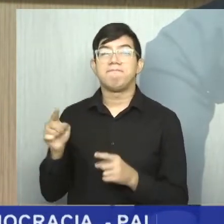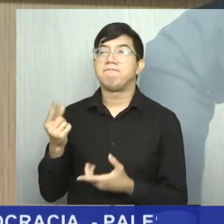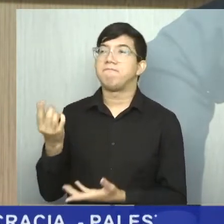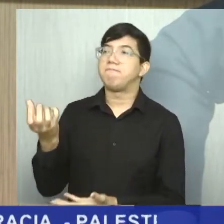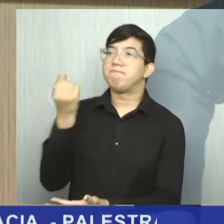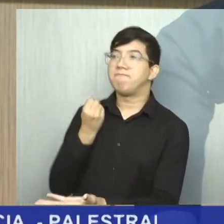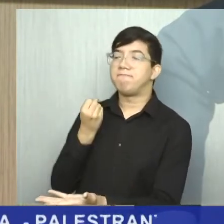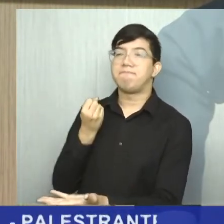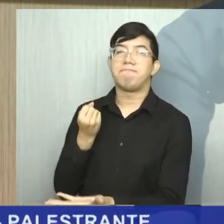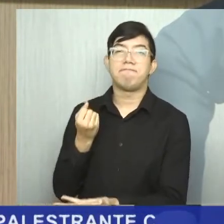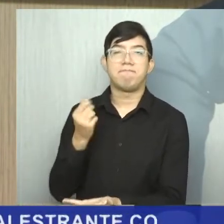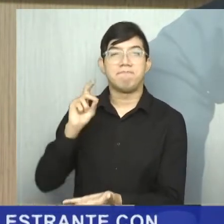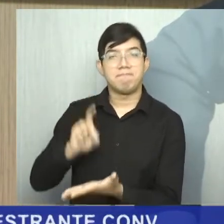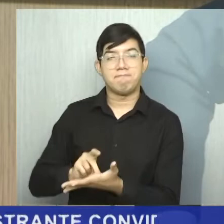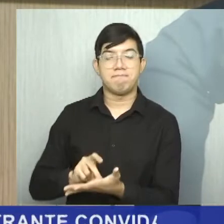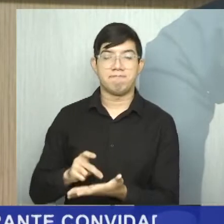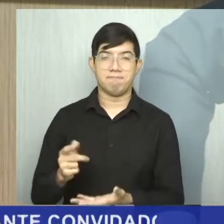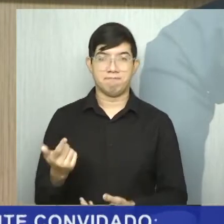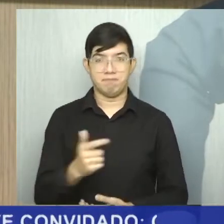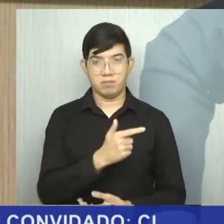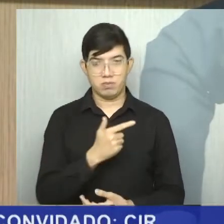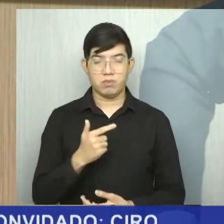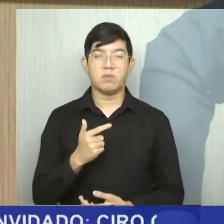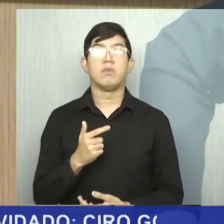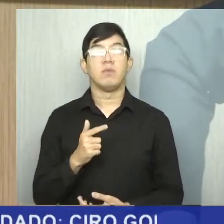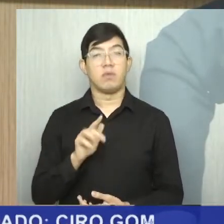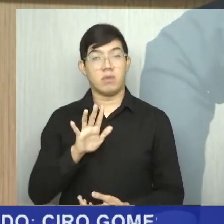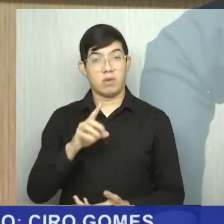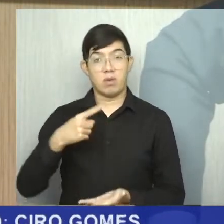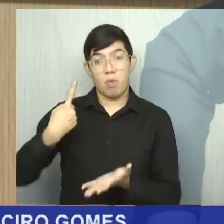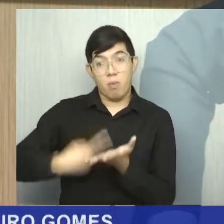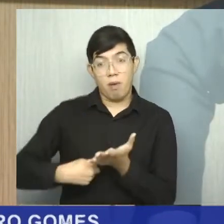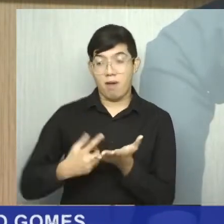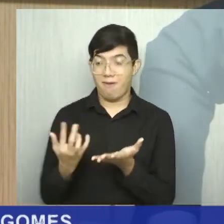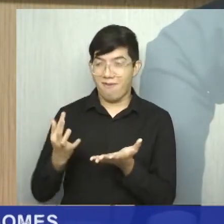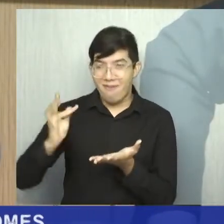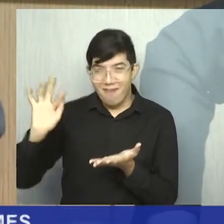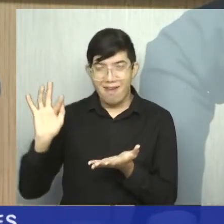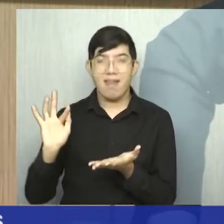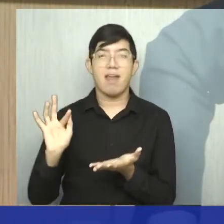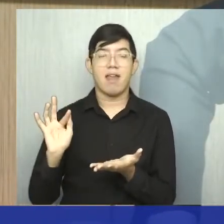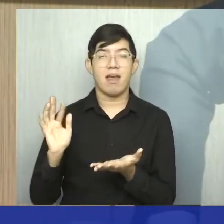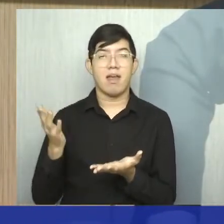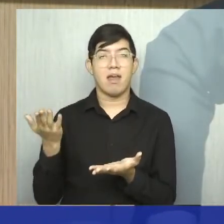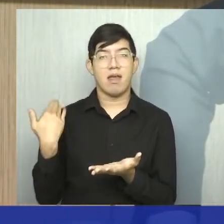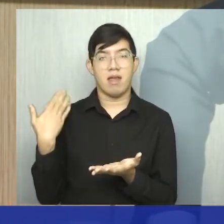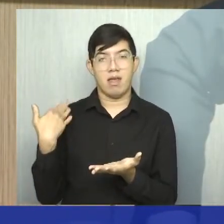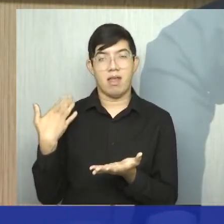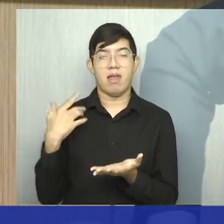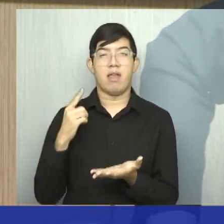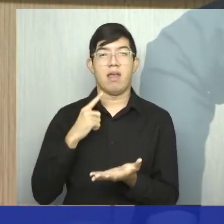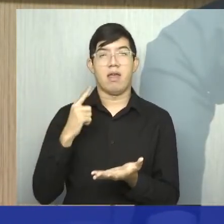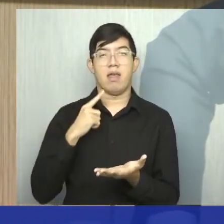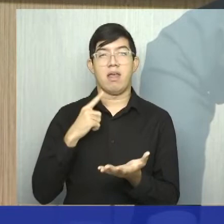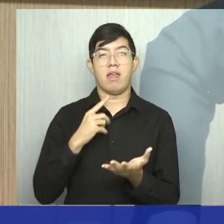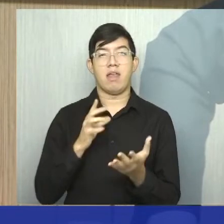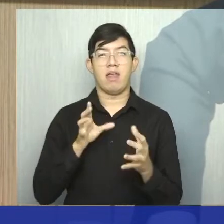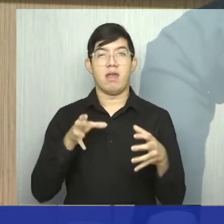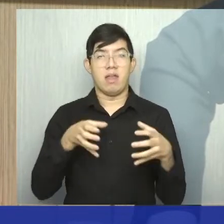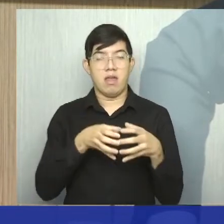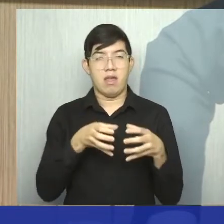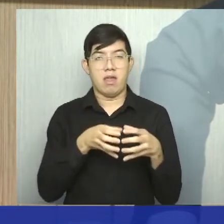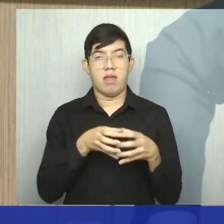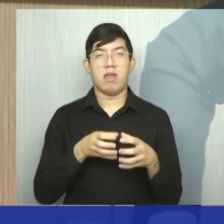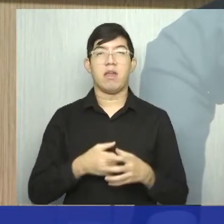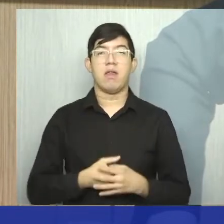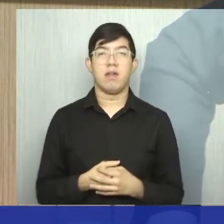Pacto Federativo. Então, repare, a Constituição brasileira estabeleceu, naquela data, uma repartição extremamente